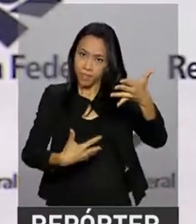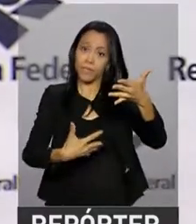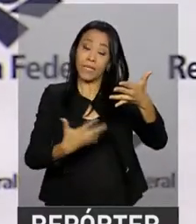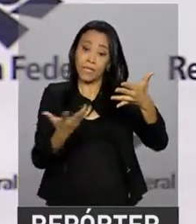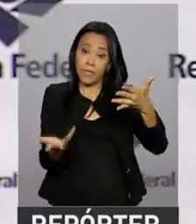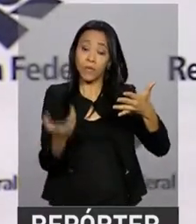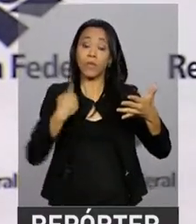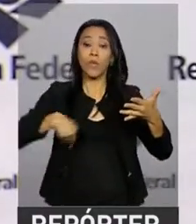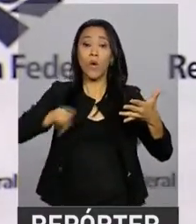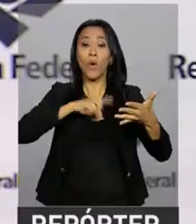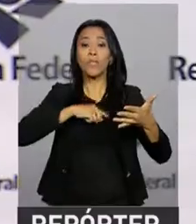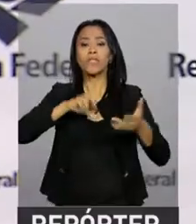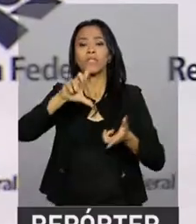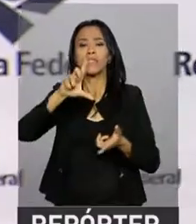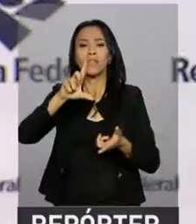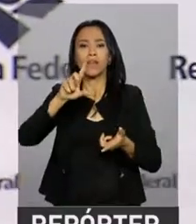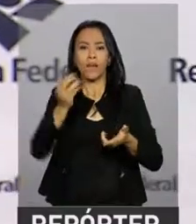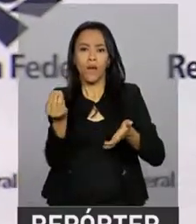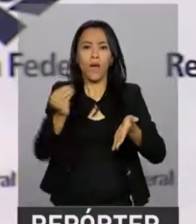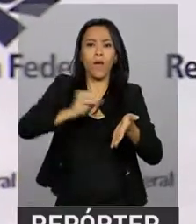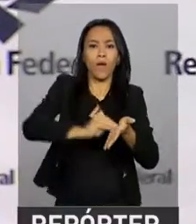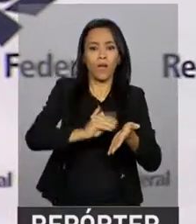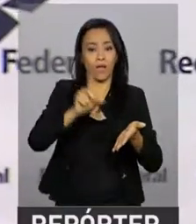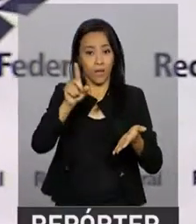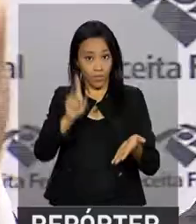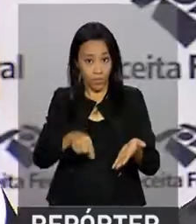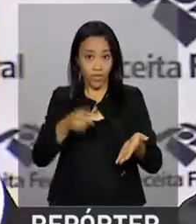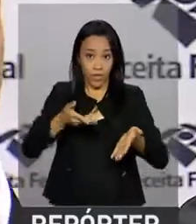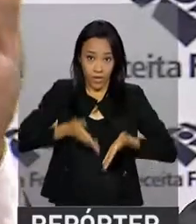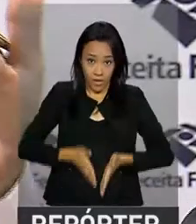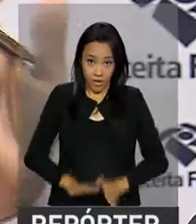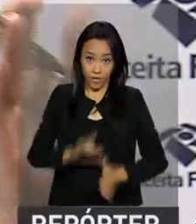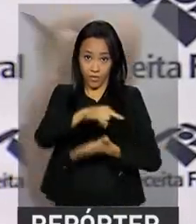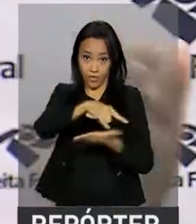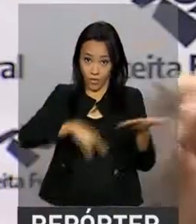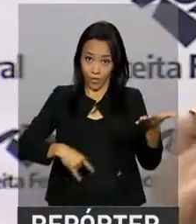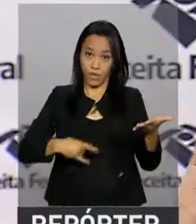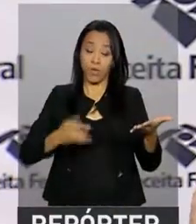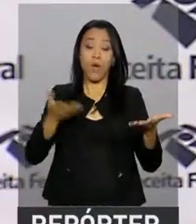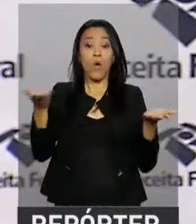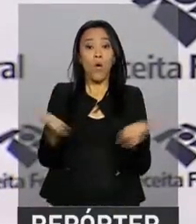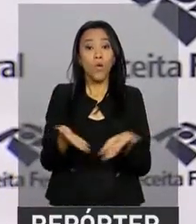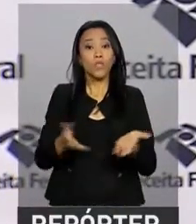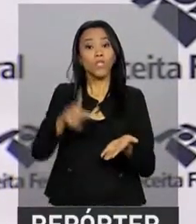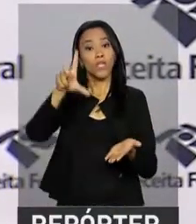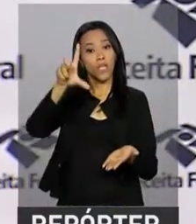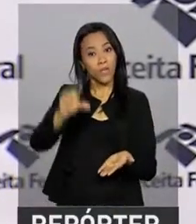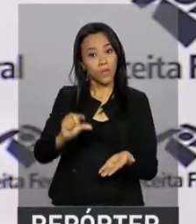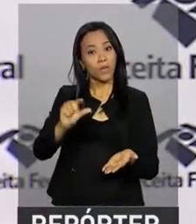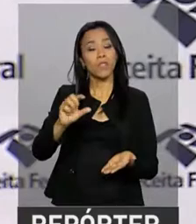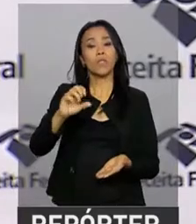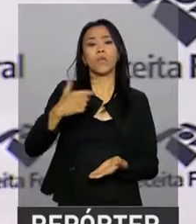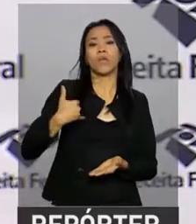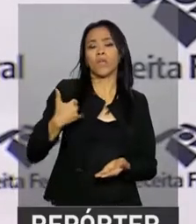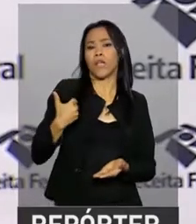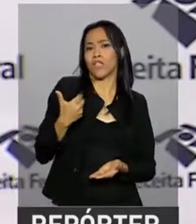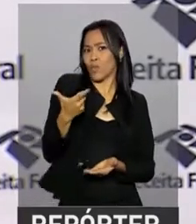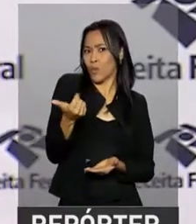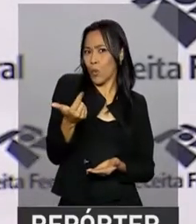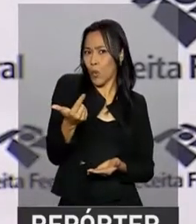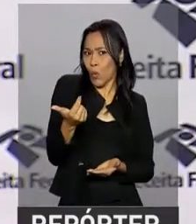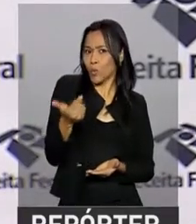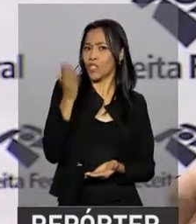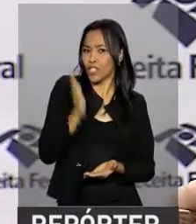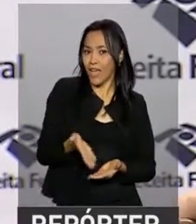então nós simplificamos e colocamos o CPF na certidão de nascimento. Nós estamos reduzindo esse ano para 12, os brasileirinhos já estão nascendo